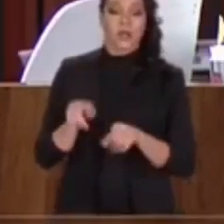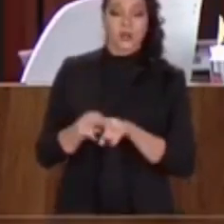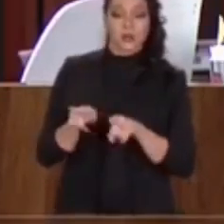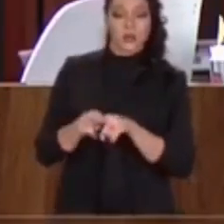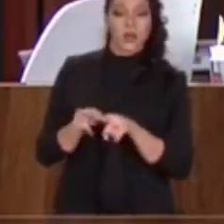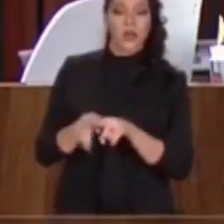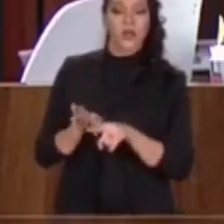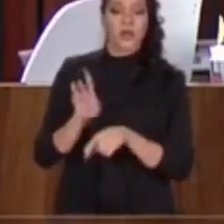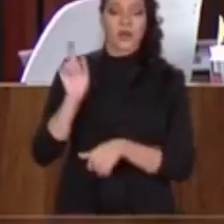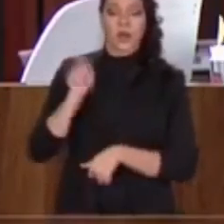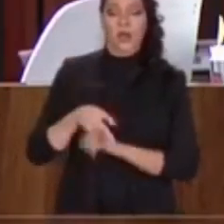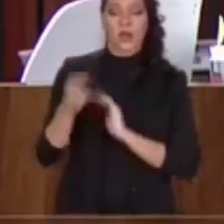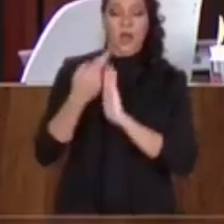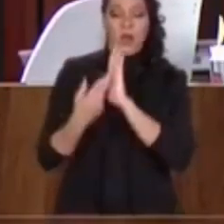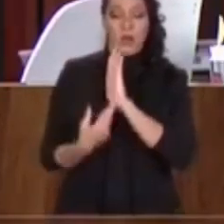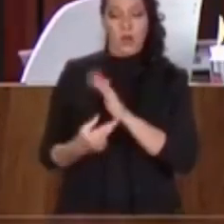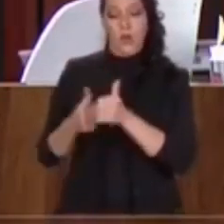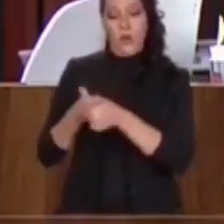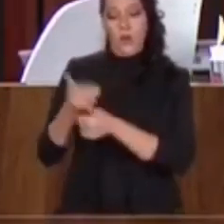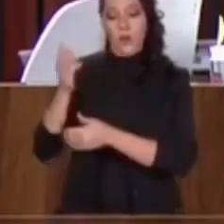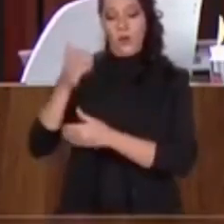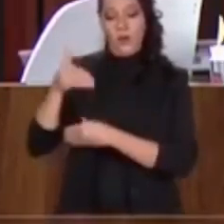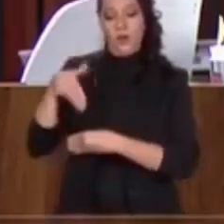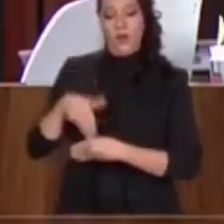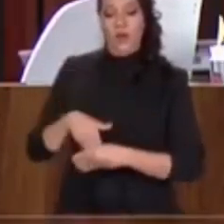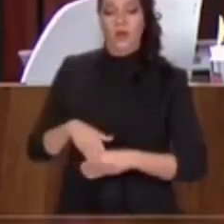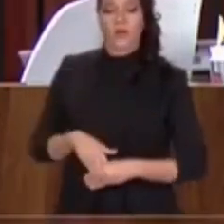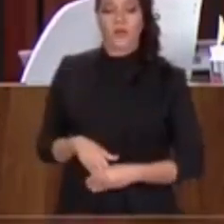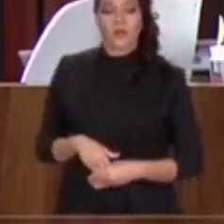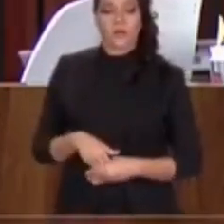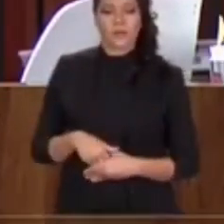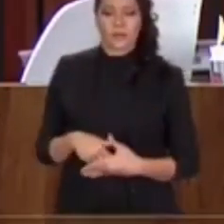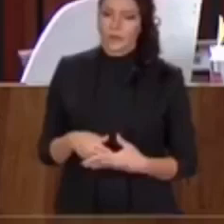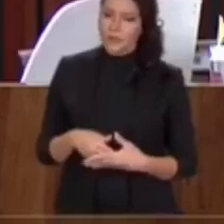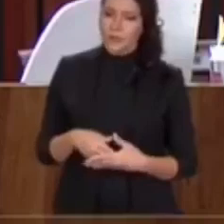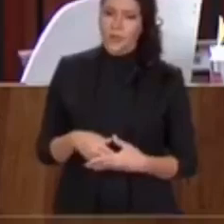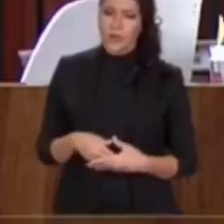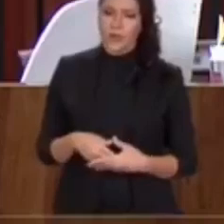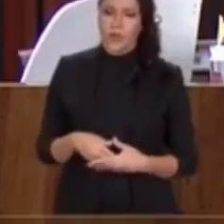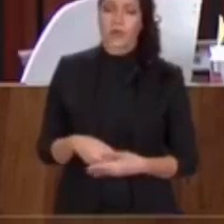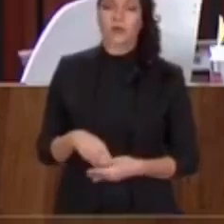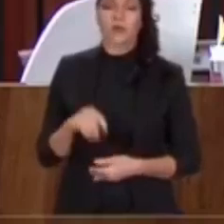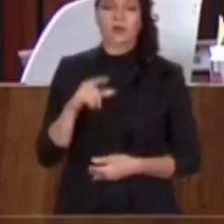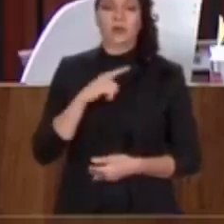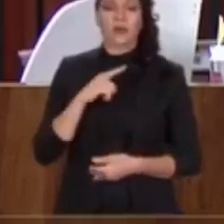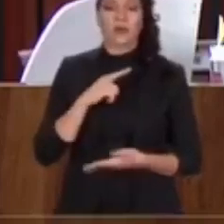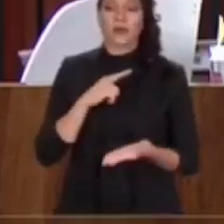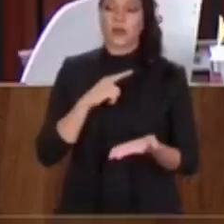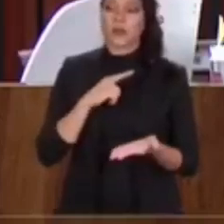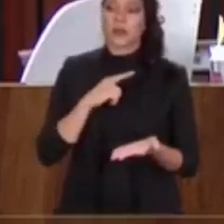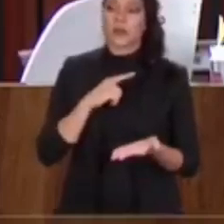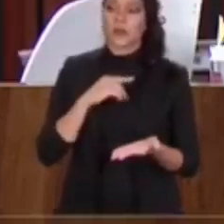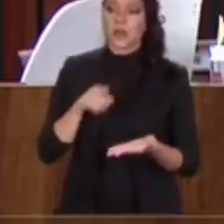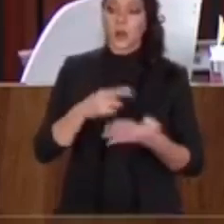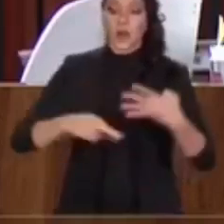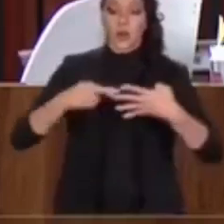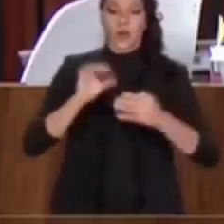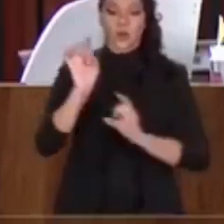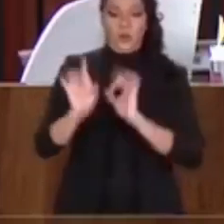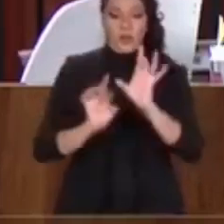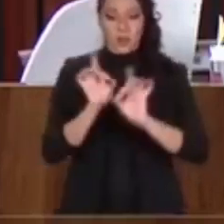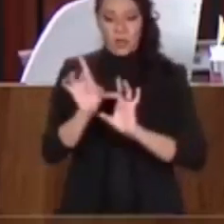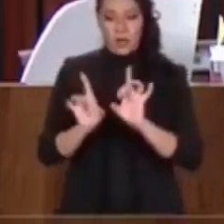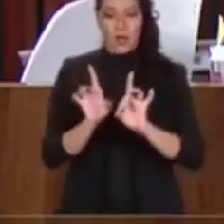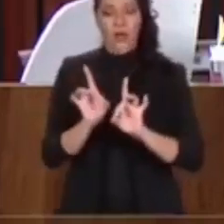eminente Ministro relator É no sentido de dar provimento agora hoje mental por conseguir então recurso especial